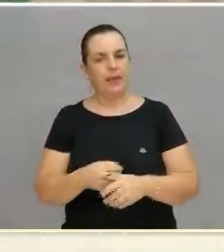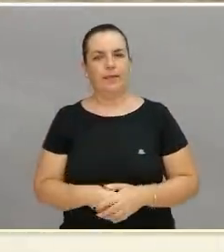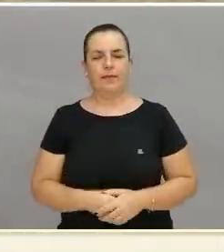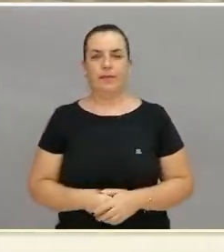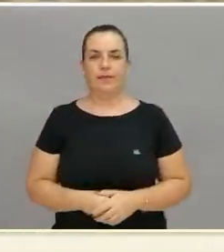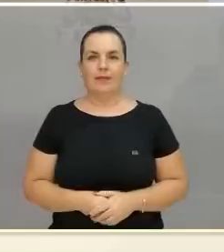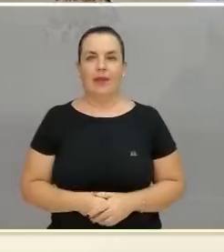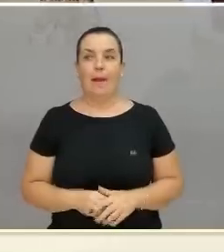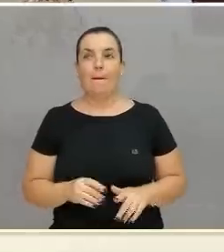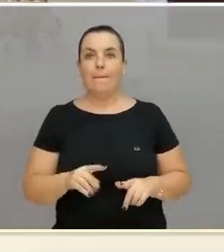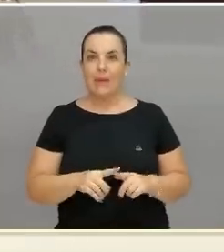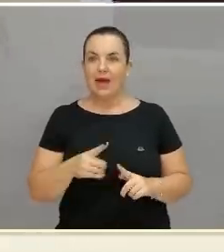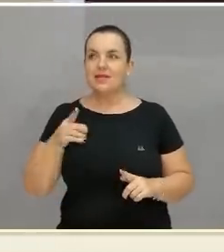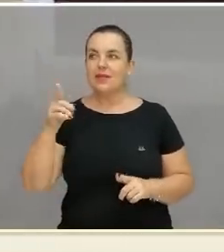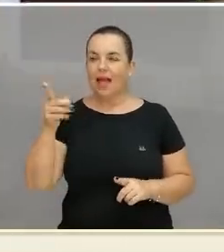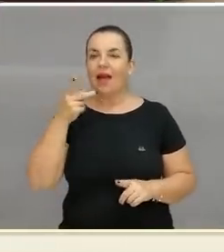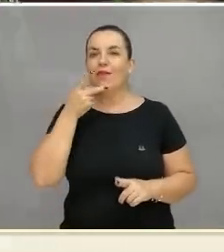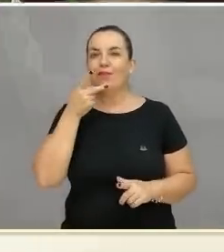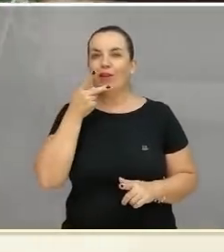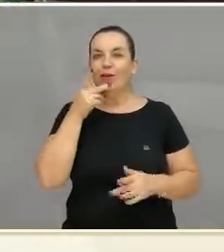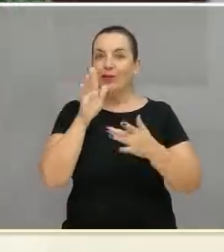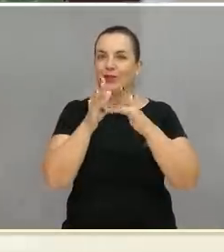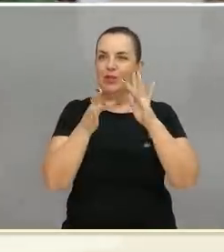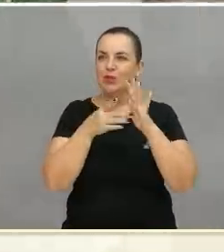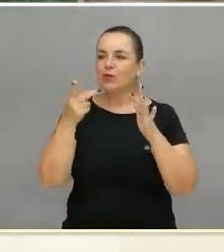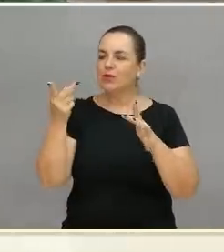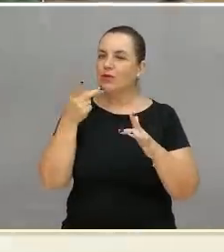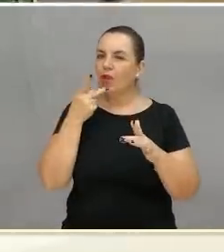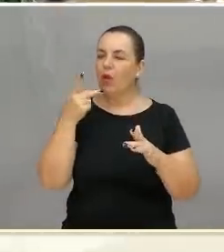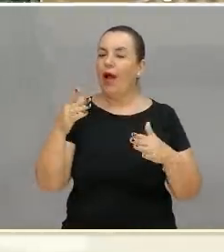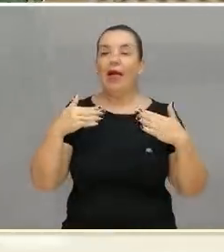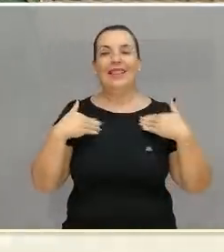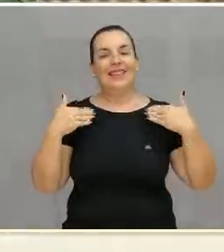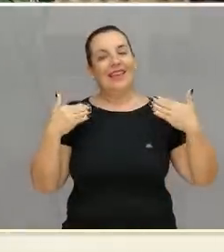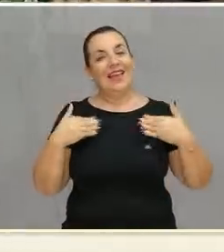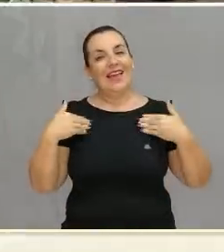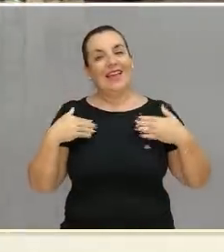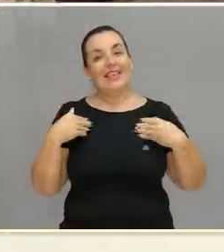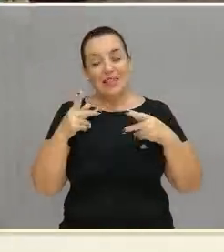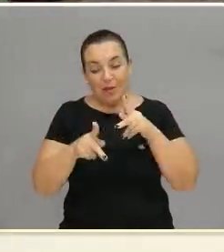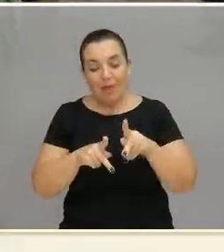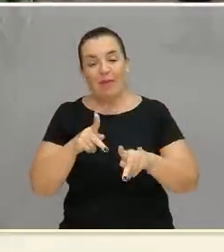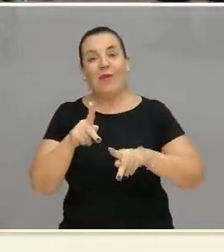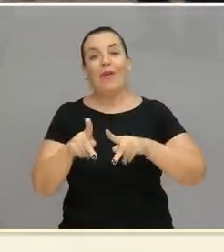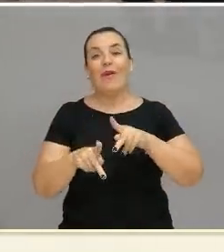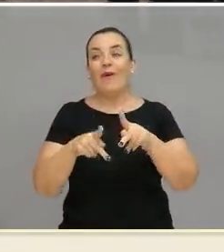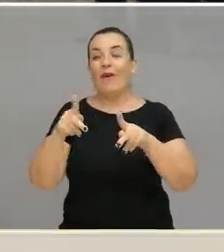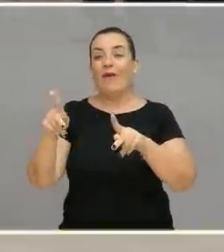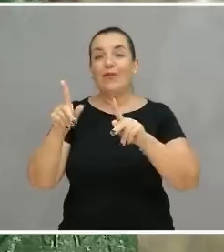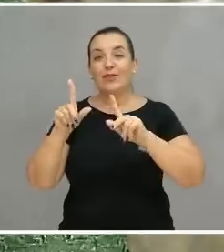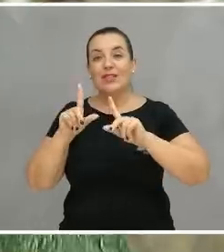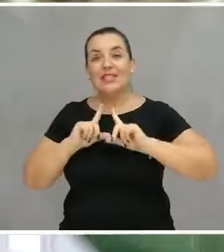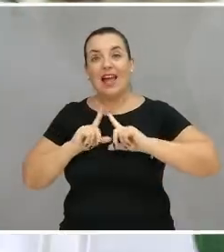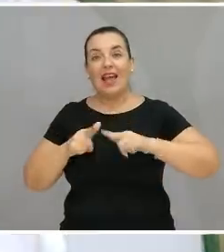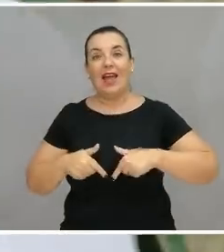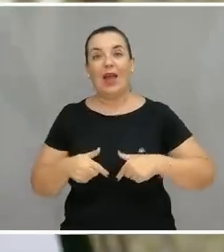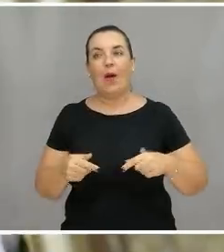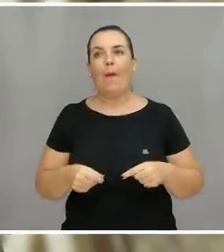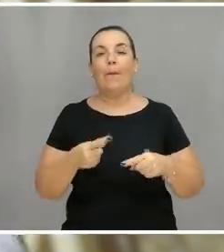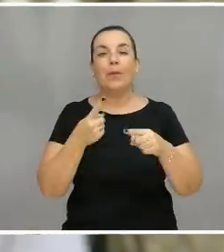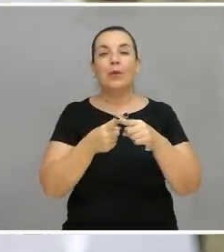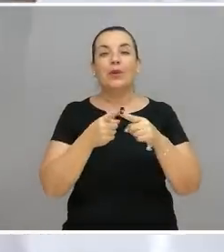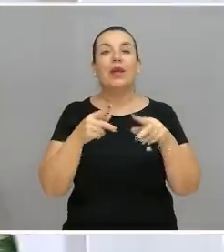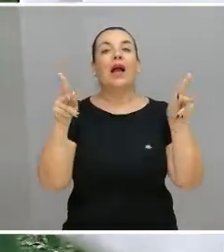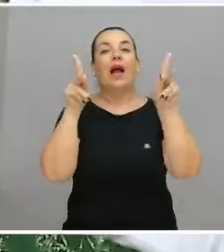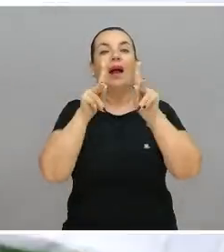Israel, alegre-se, nação de Israel, alegre-se Jerusalém, porque a